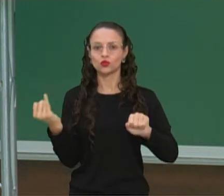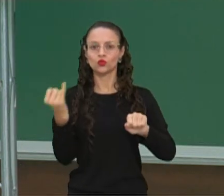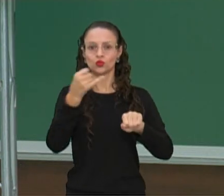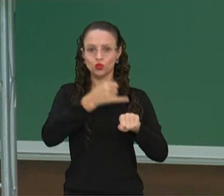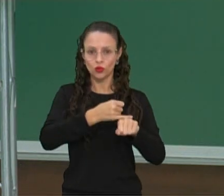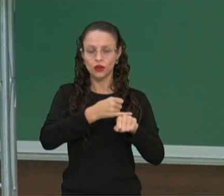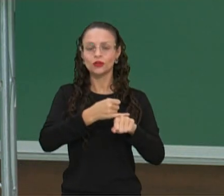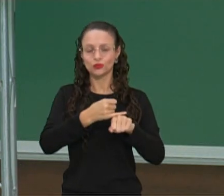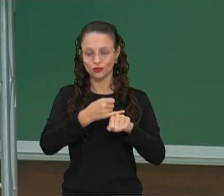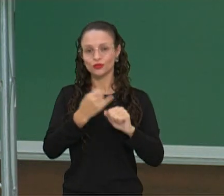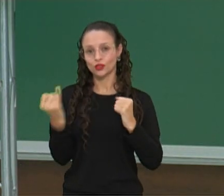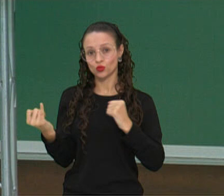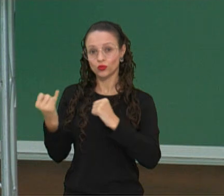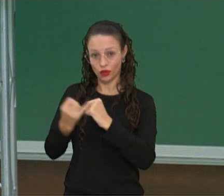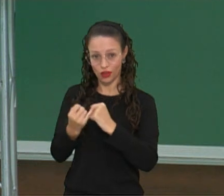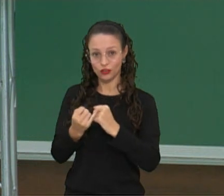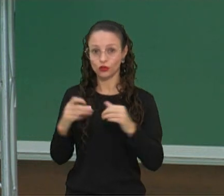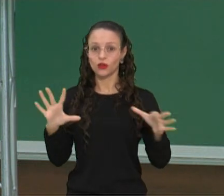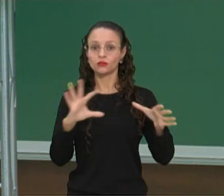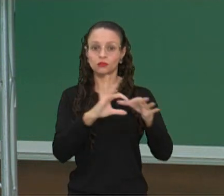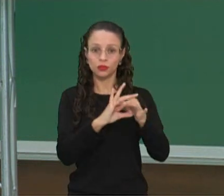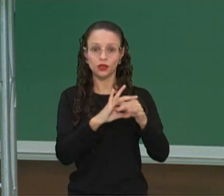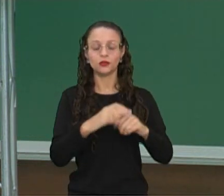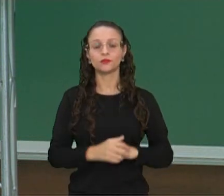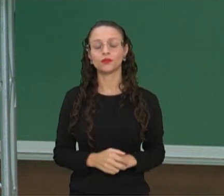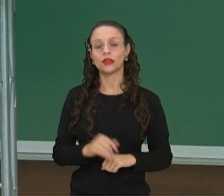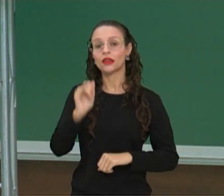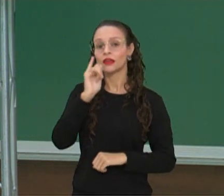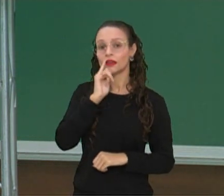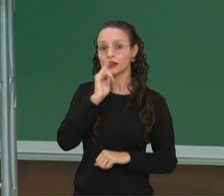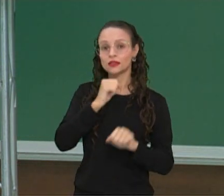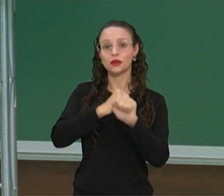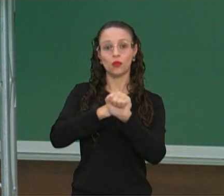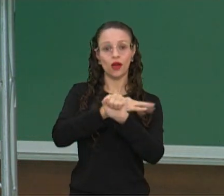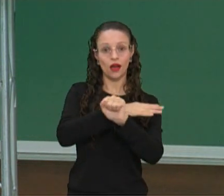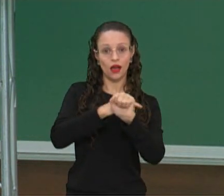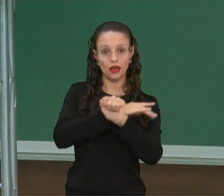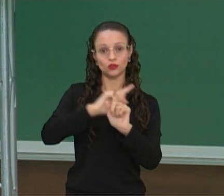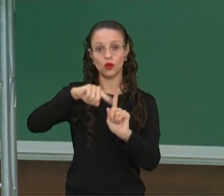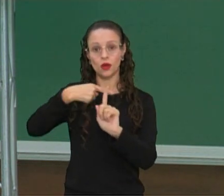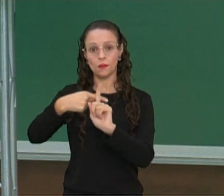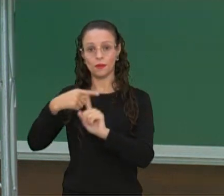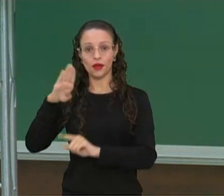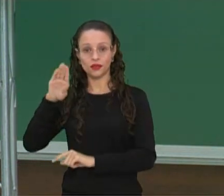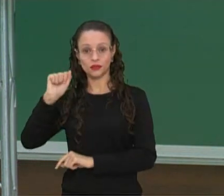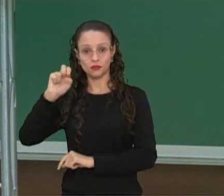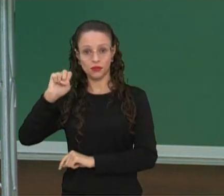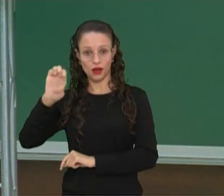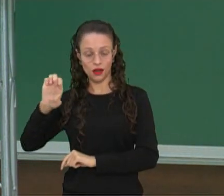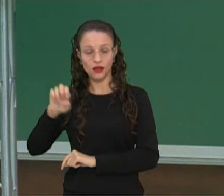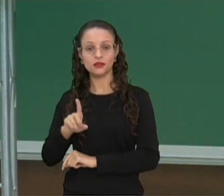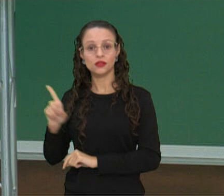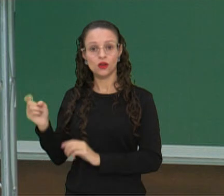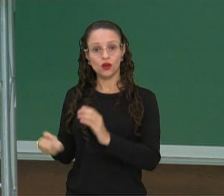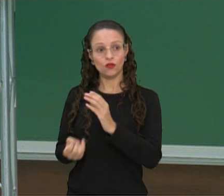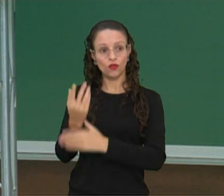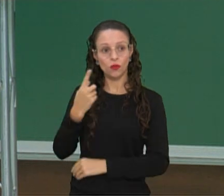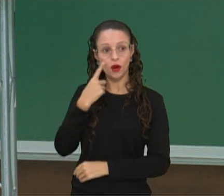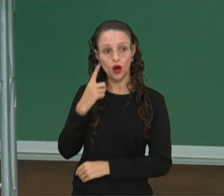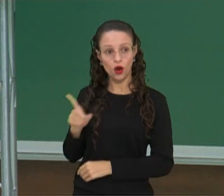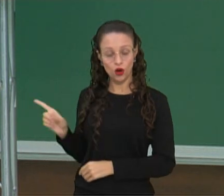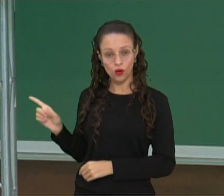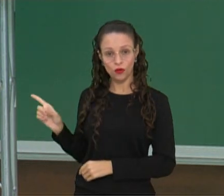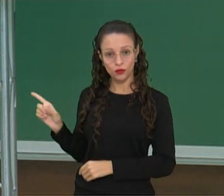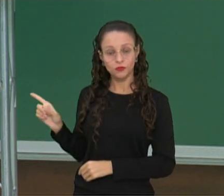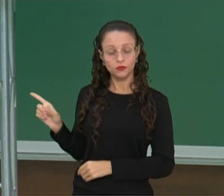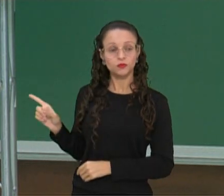cátion. Aqui nesse exemplo, ácido mais base forma sal e água. Aqui eu tenho o ácido clorídrico e o hidróxido de